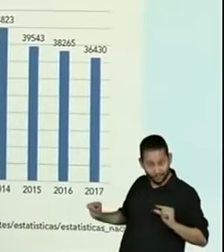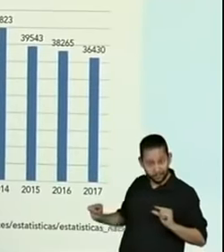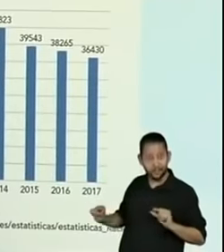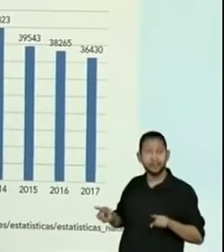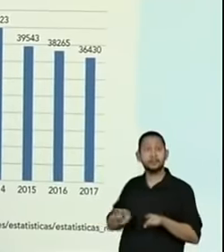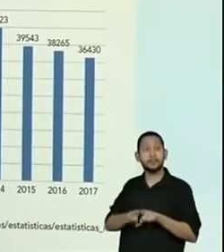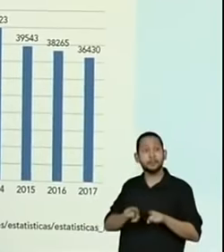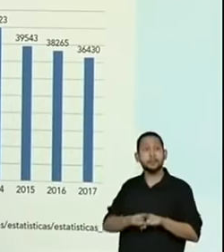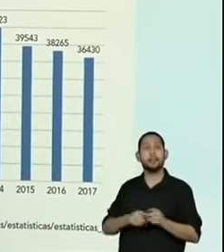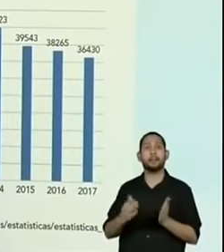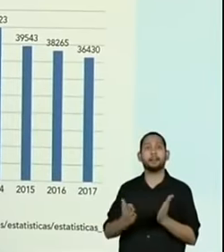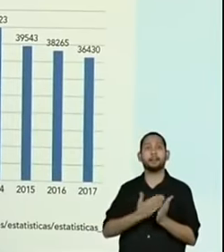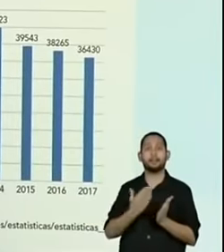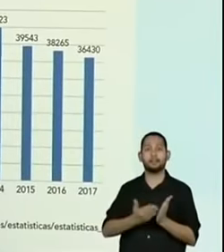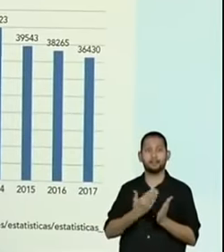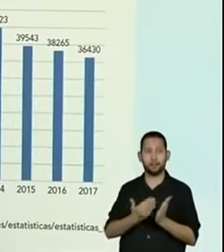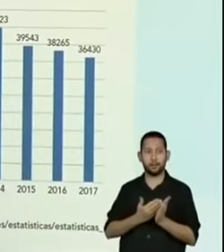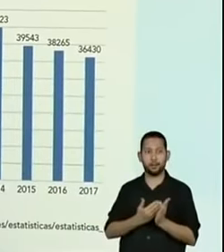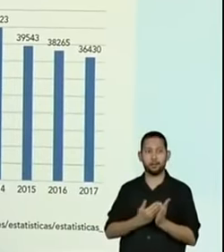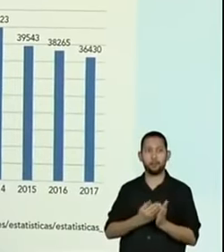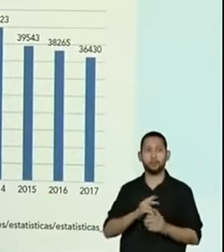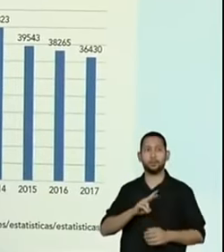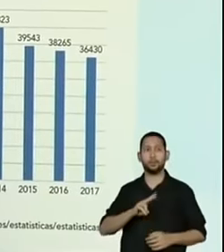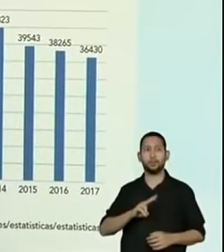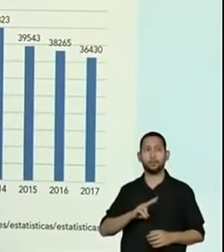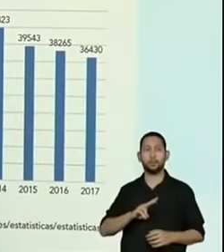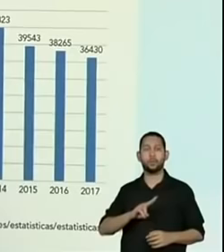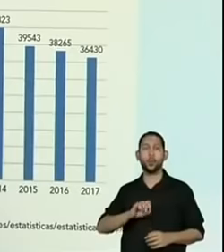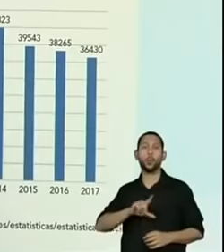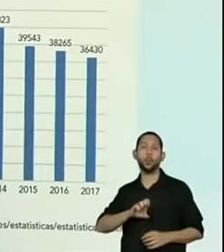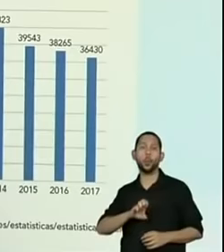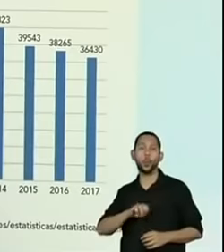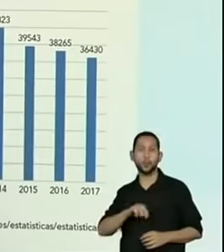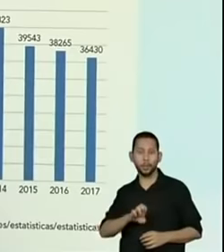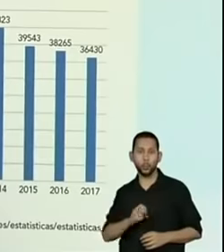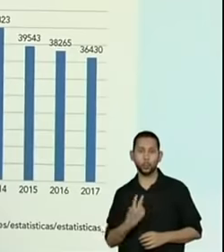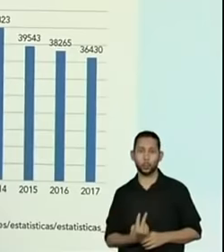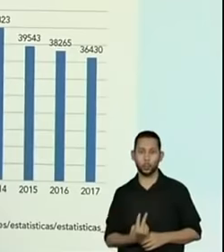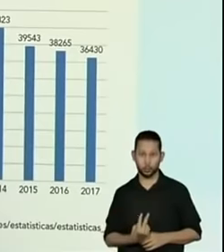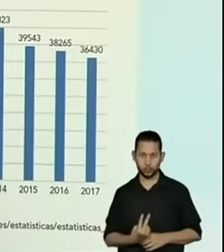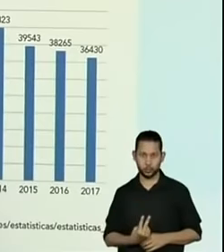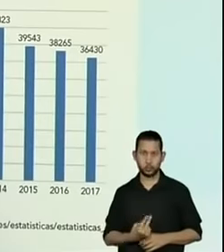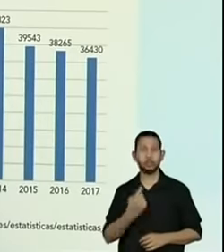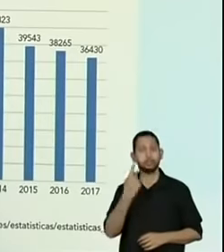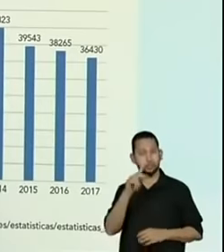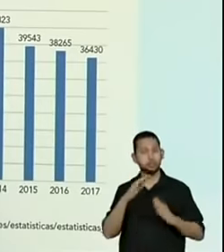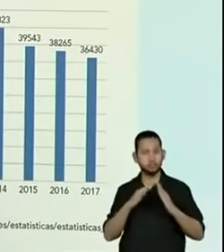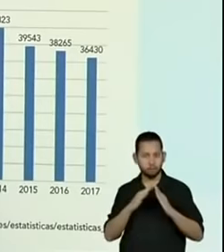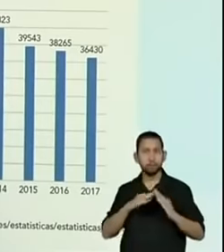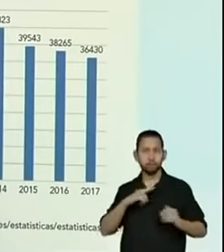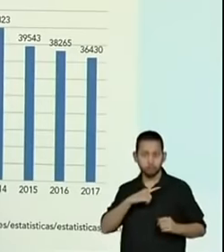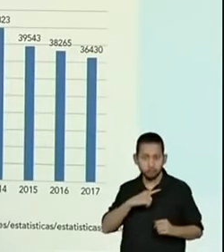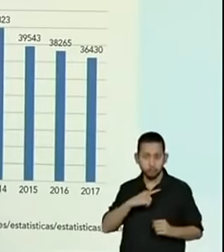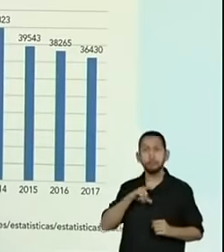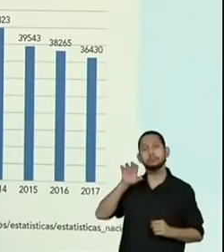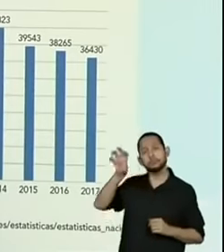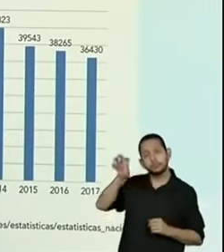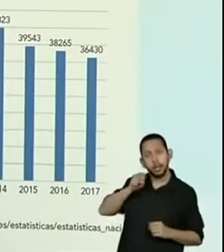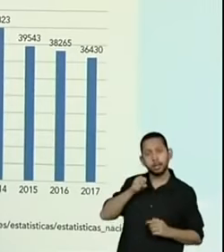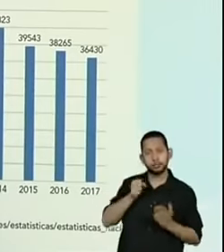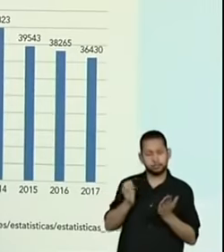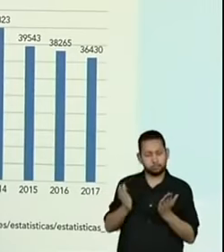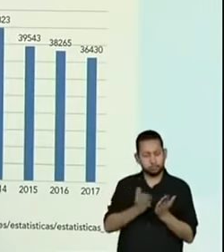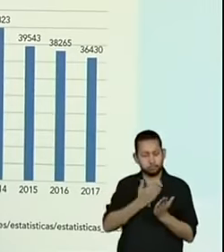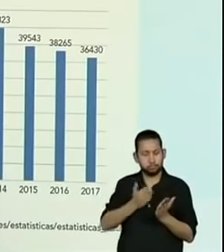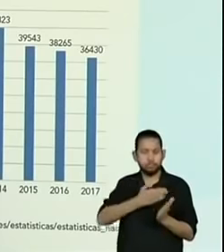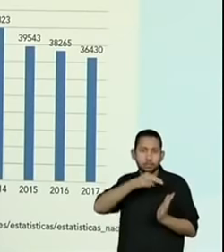ano, volume 2, tá? Então, quem tiver o volume 2 em casa, vai encontrar este